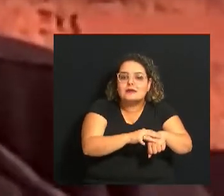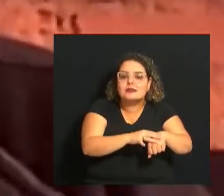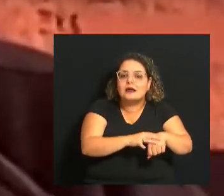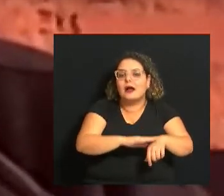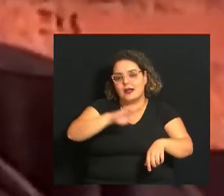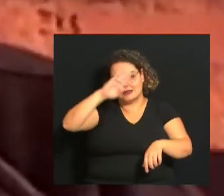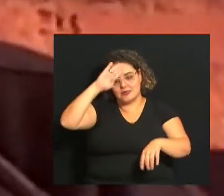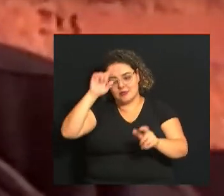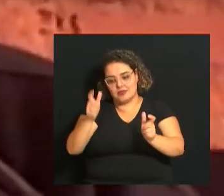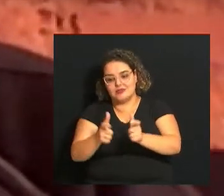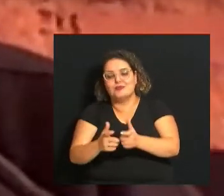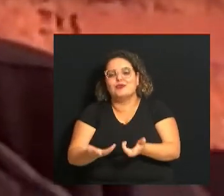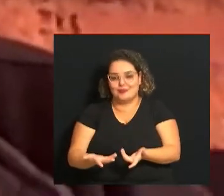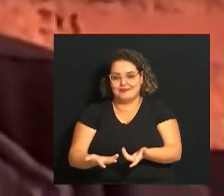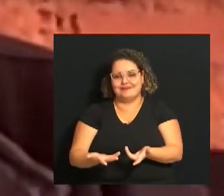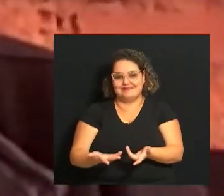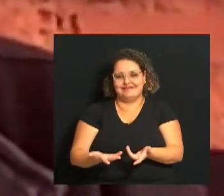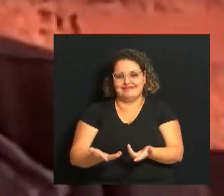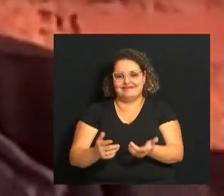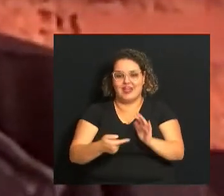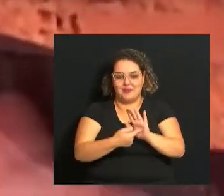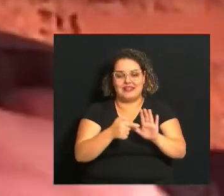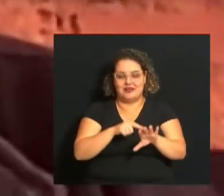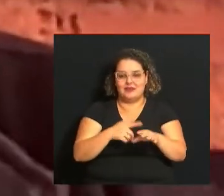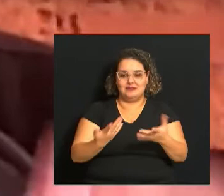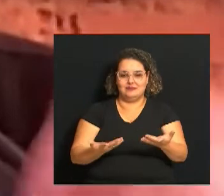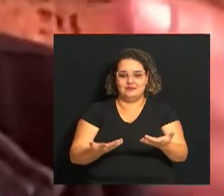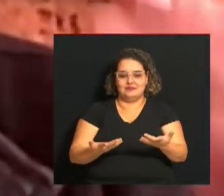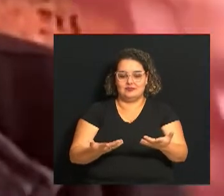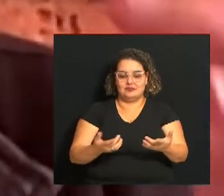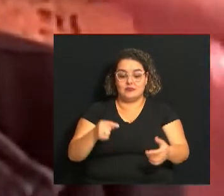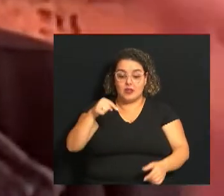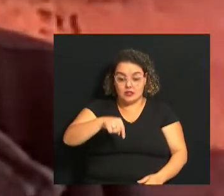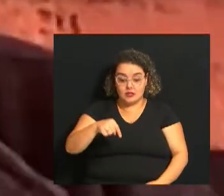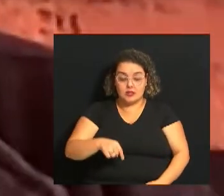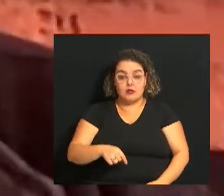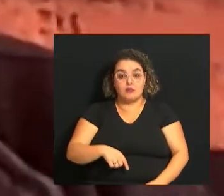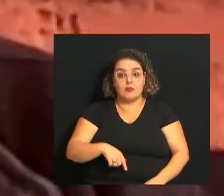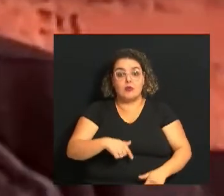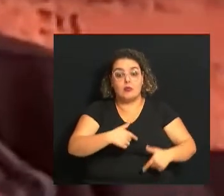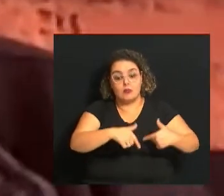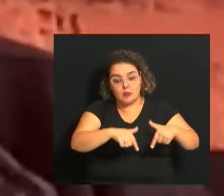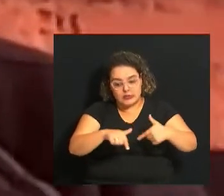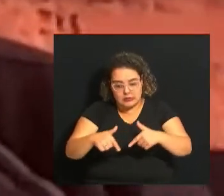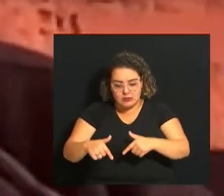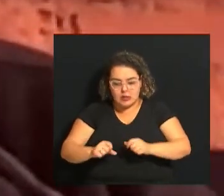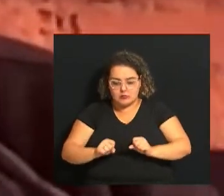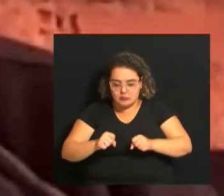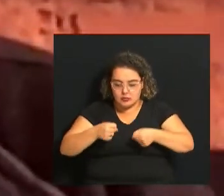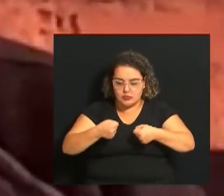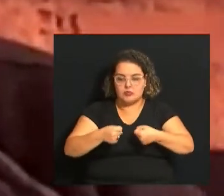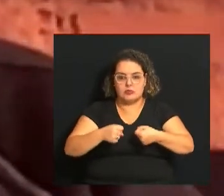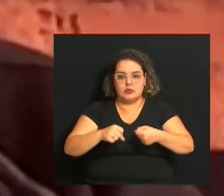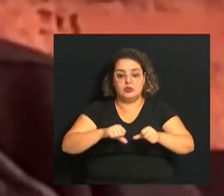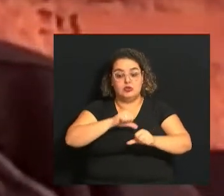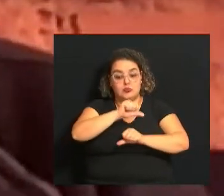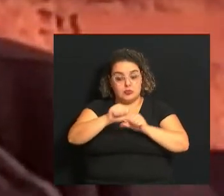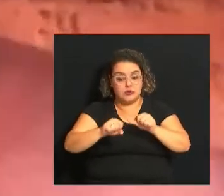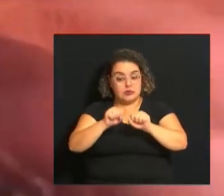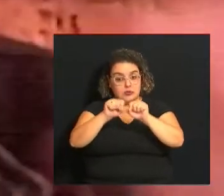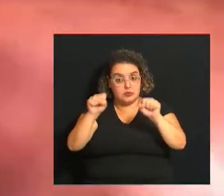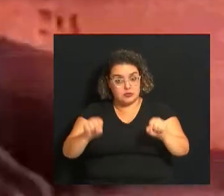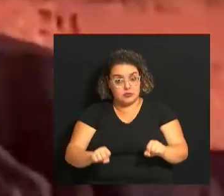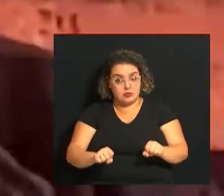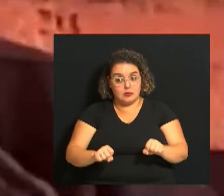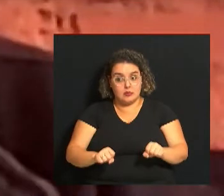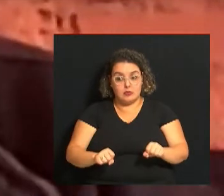quem esteja disputando o poder, executem programas de reforma que nos levem, de fato, em vez de só de